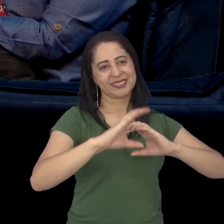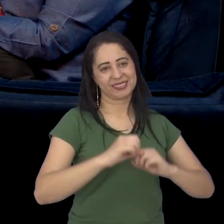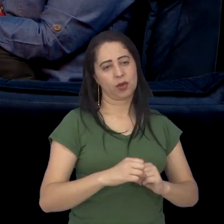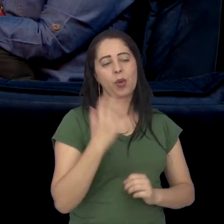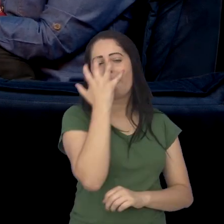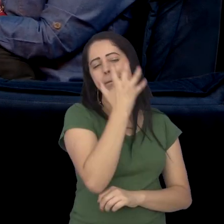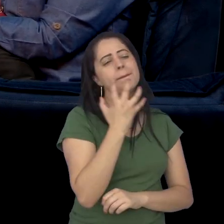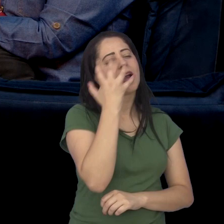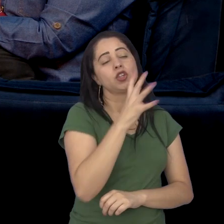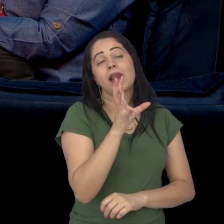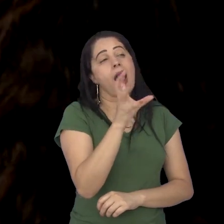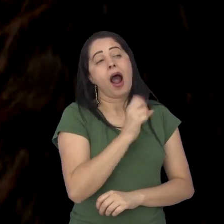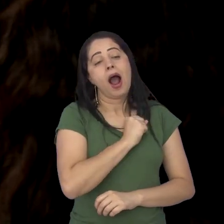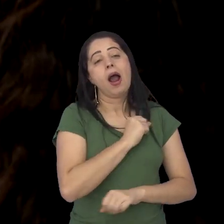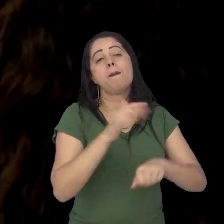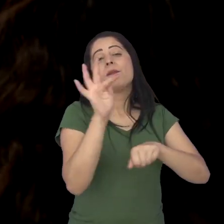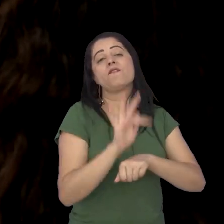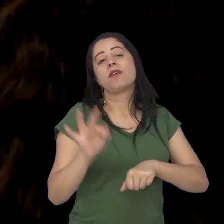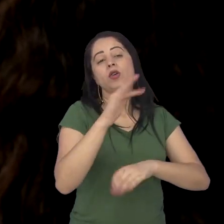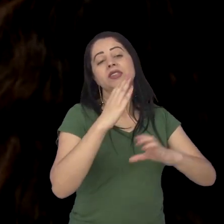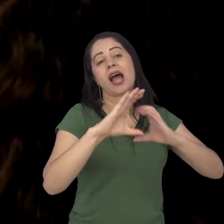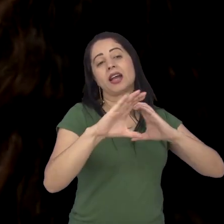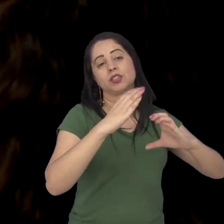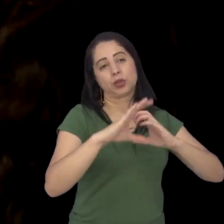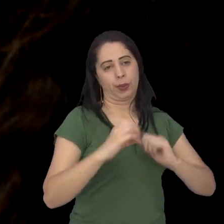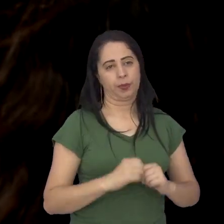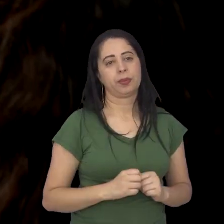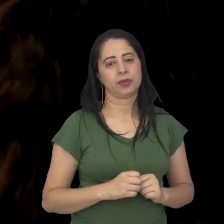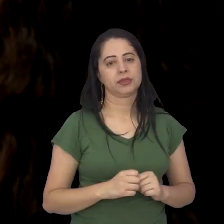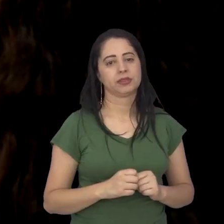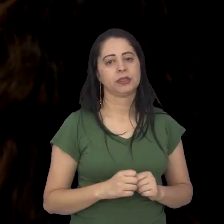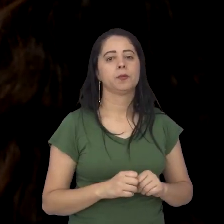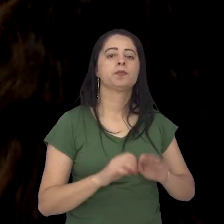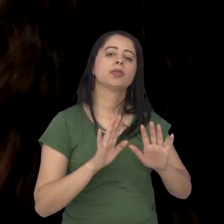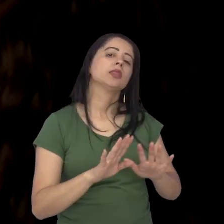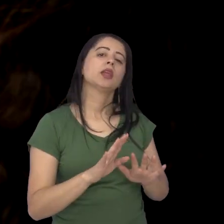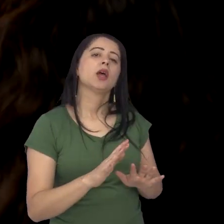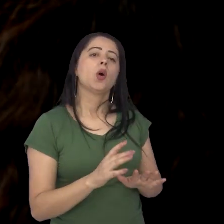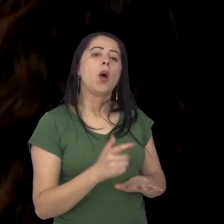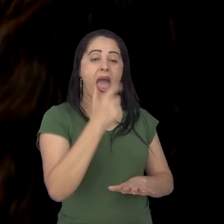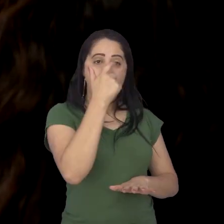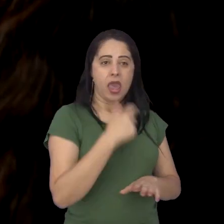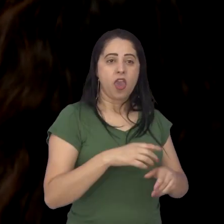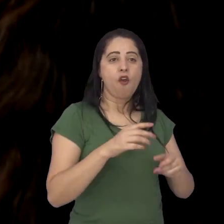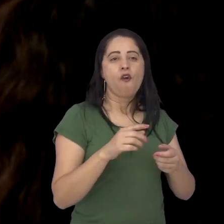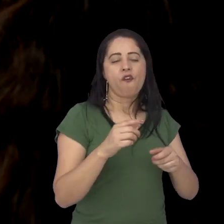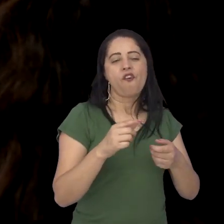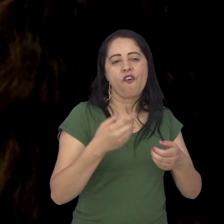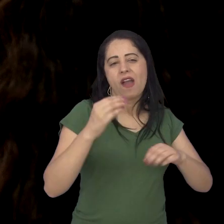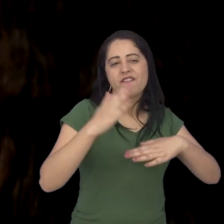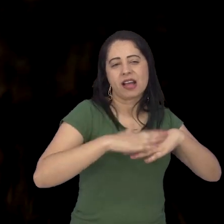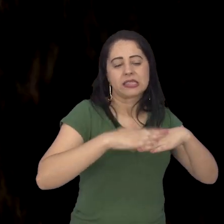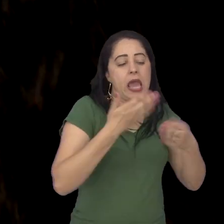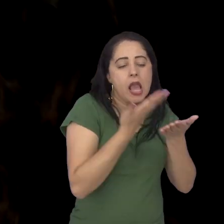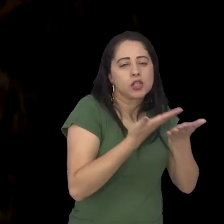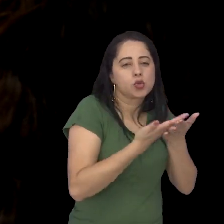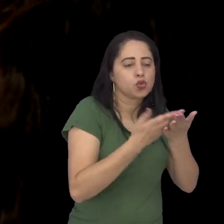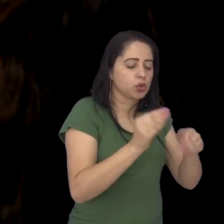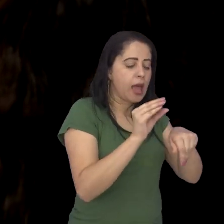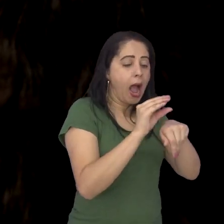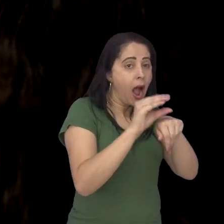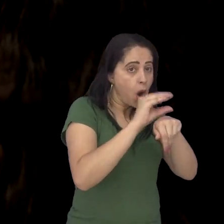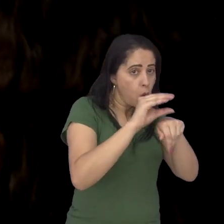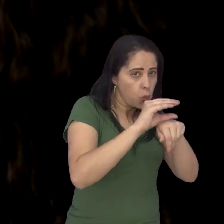feito cursinho, eu fiz alguns amigos no cursinho e alguns desses amigos faziam faculdade de comunicação, uns faziam relações